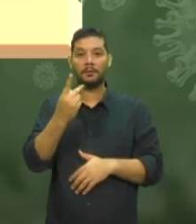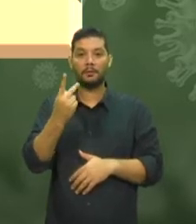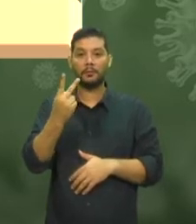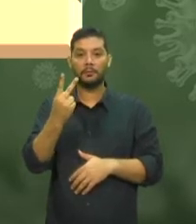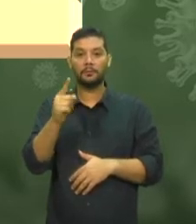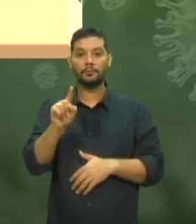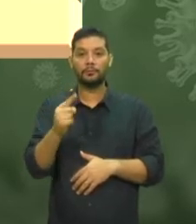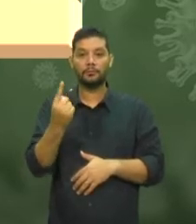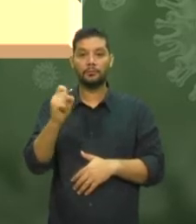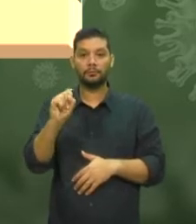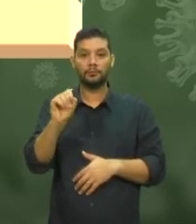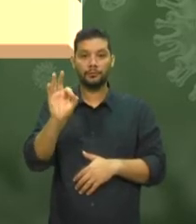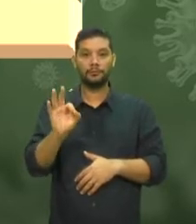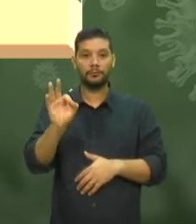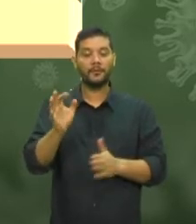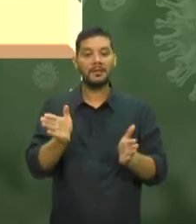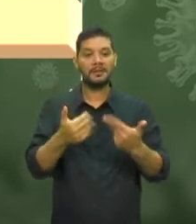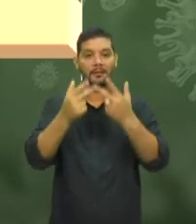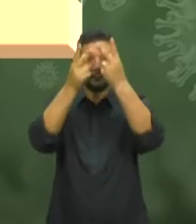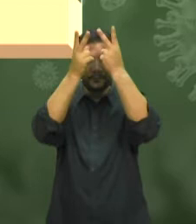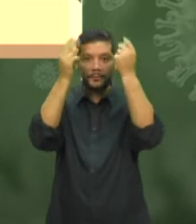32,18%, e nas enfermarias,